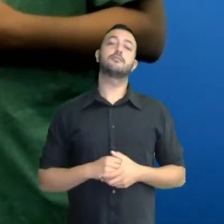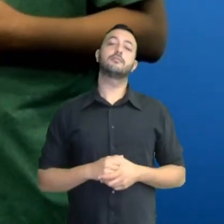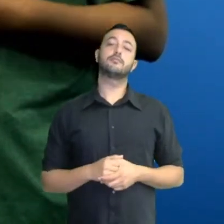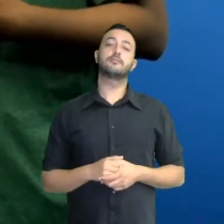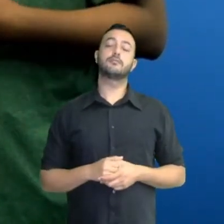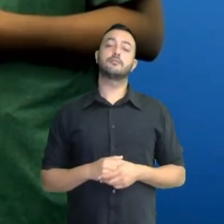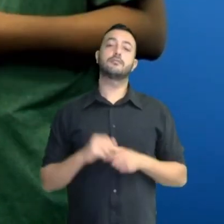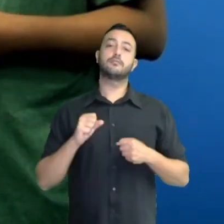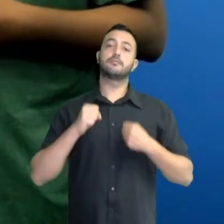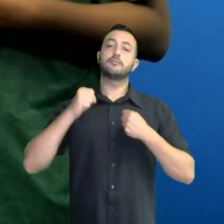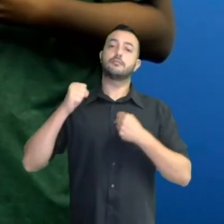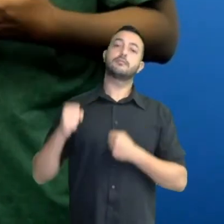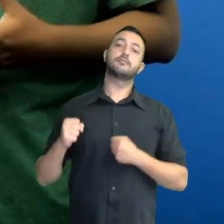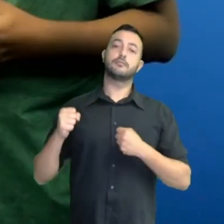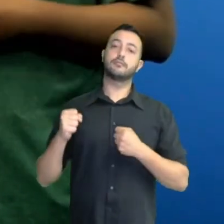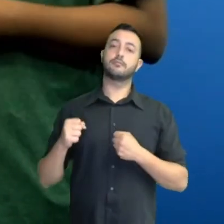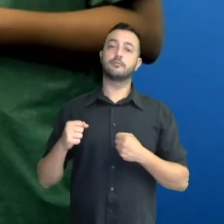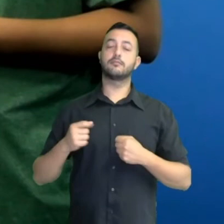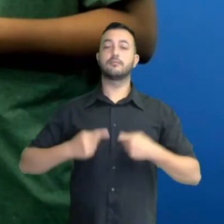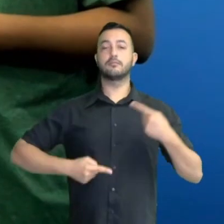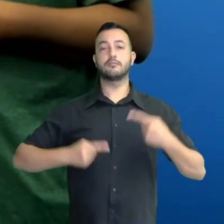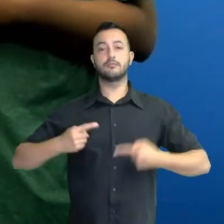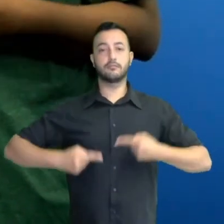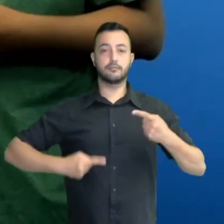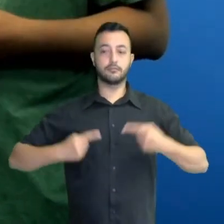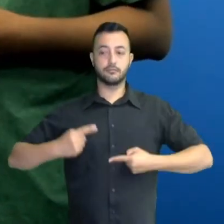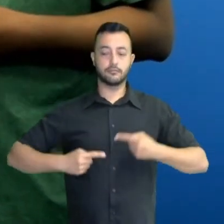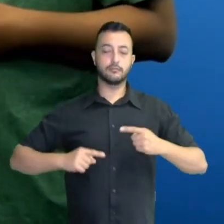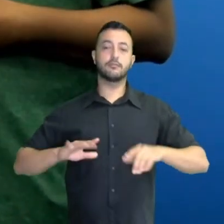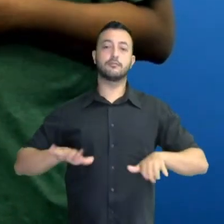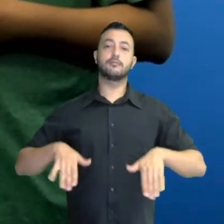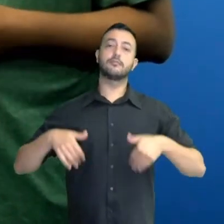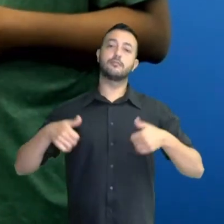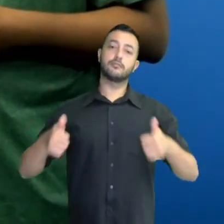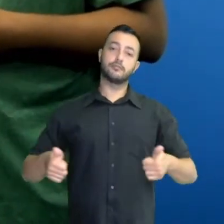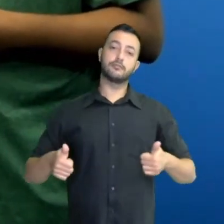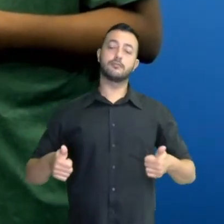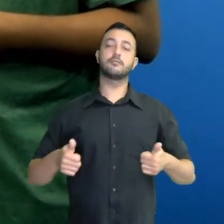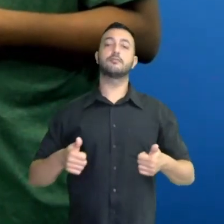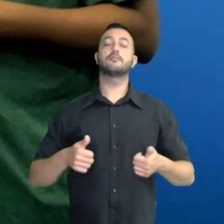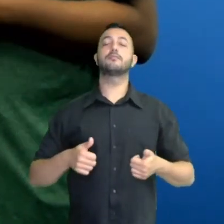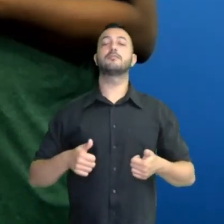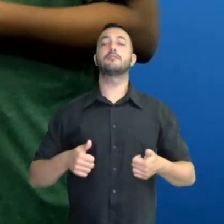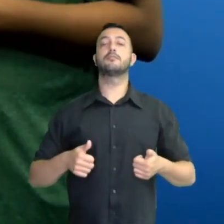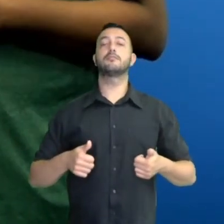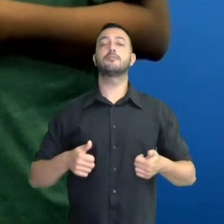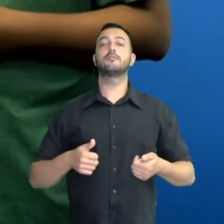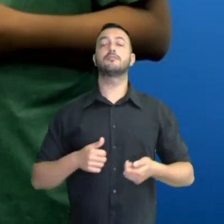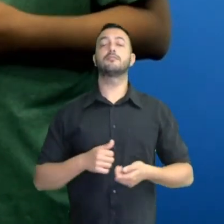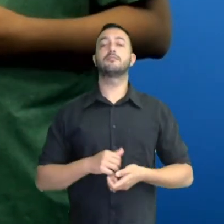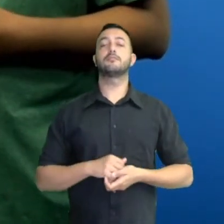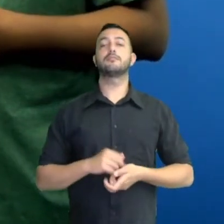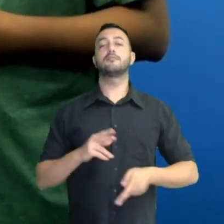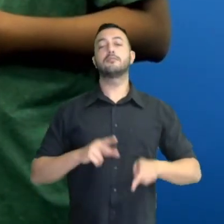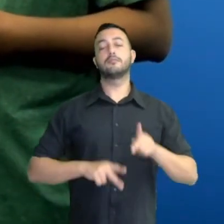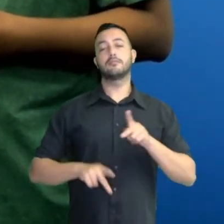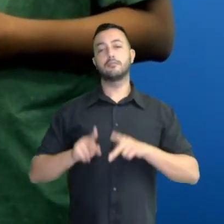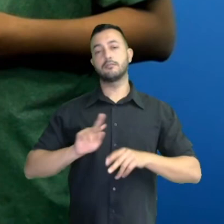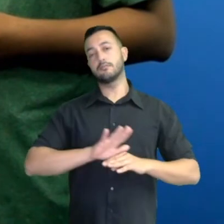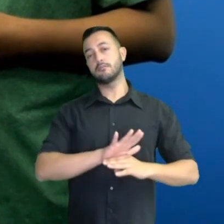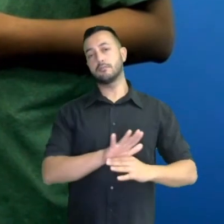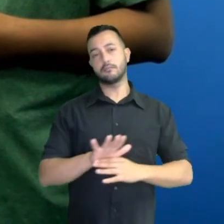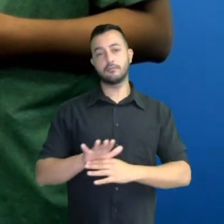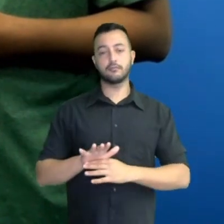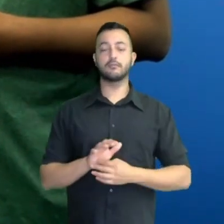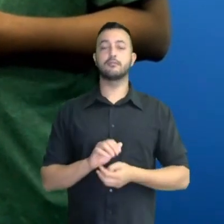esse poder, essa condição de promover políticas que melhorem a situação dessa população